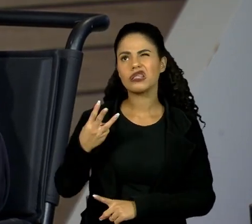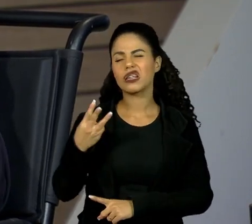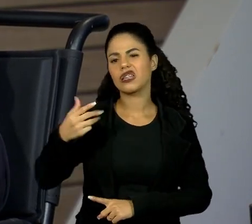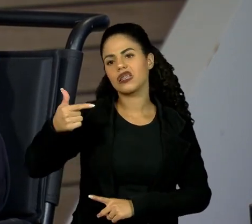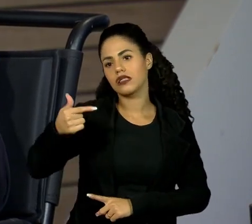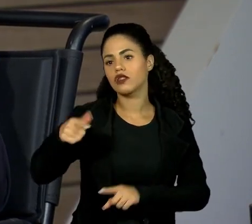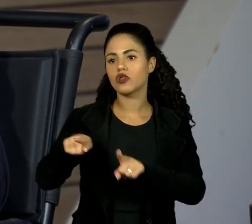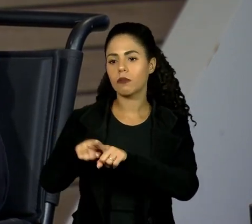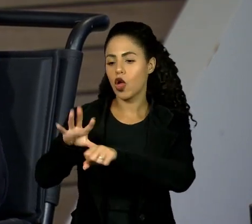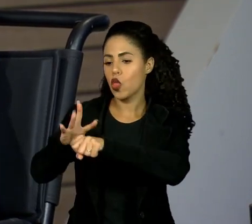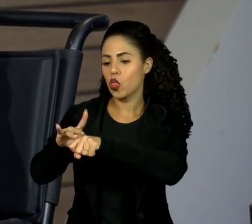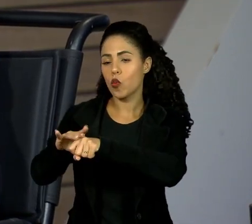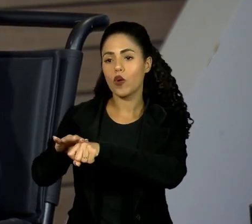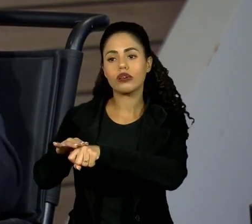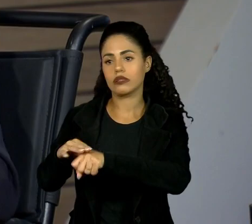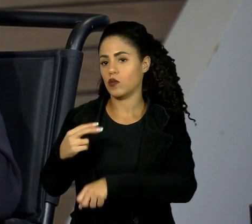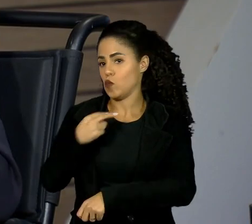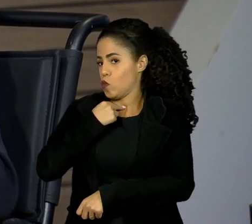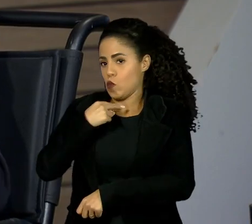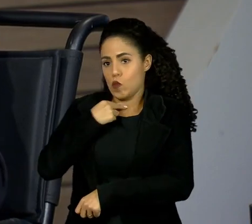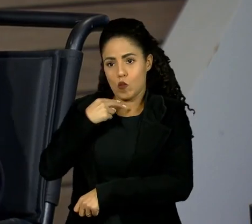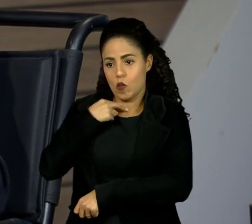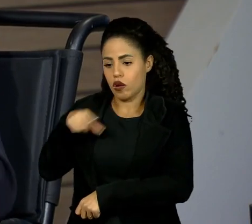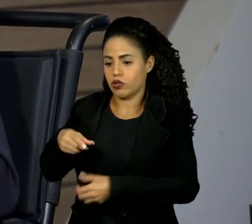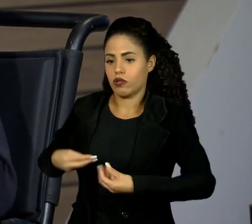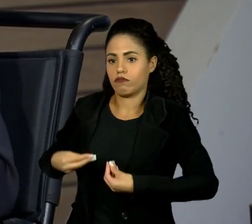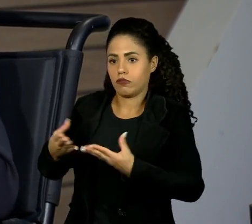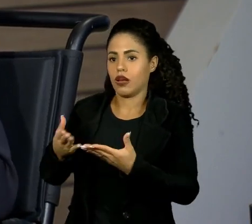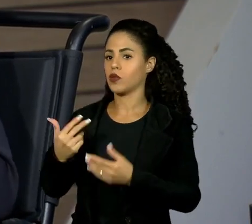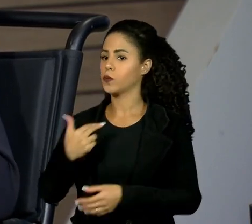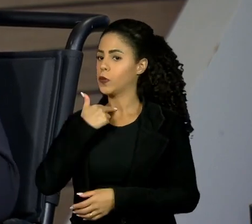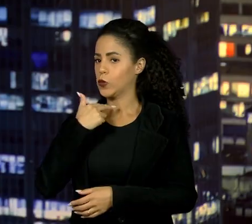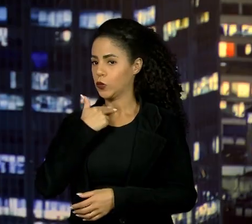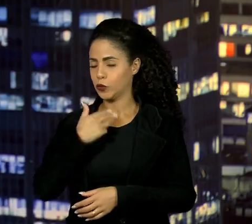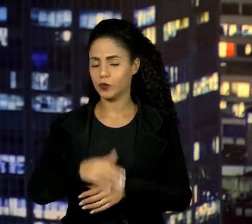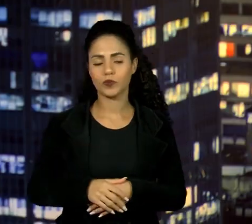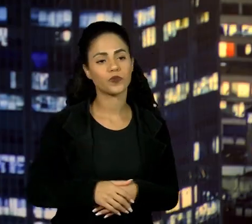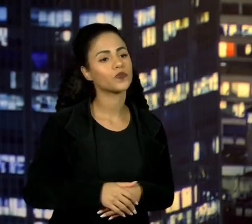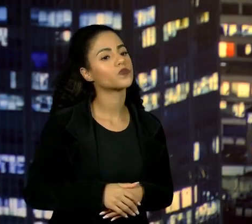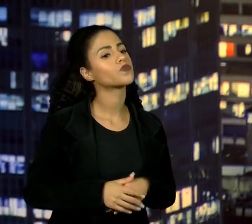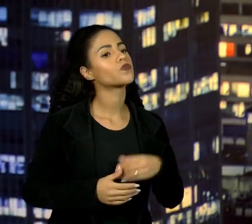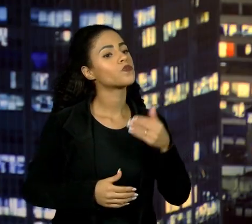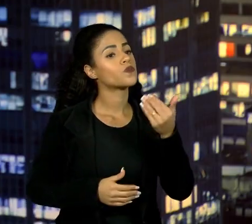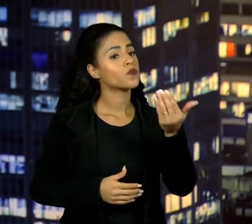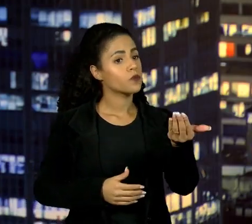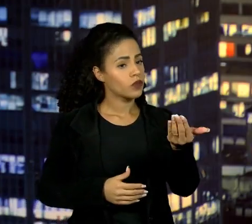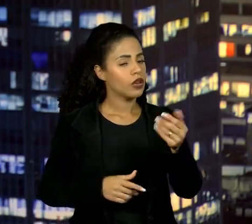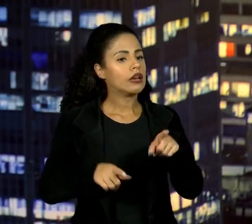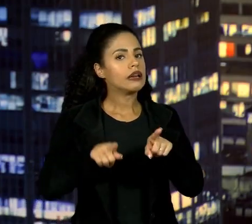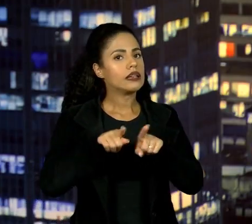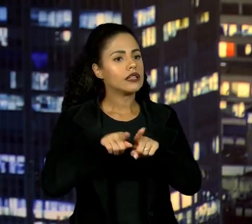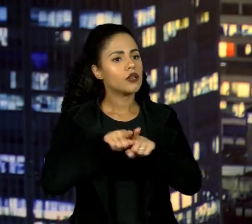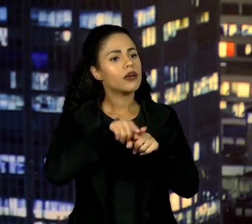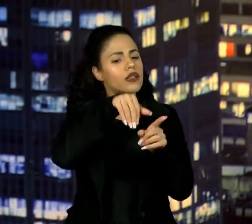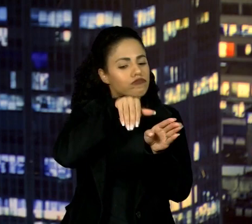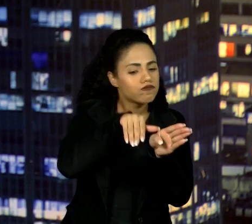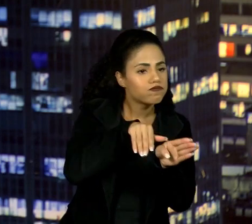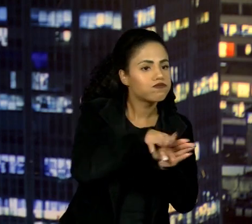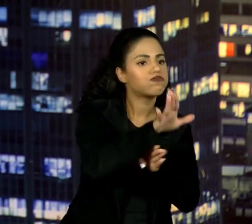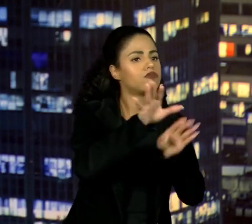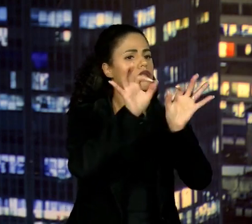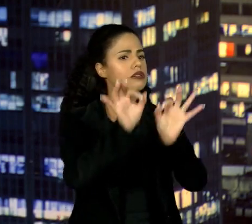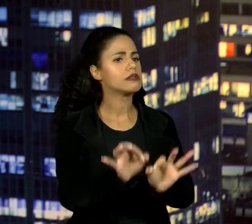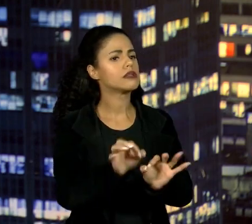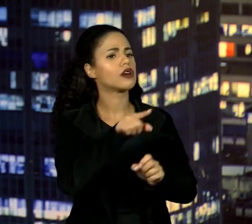não ter doença infecciosa nem genética sabida nem nela nem na família. Doutora Thaís, eles estão muito orientados, né? Eles